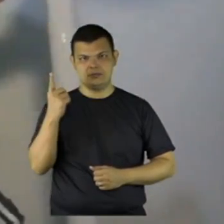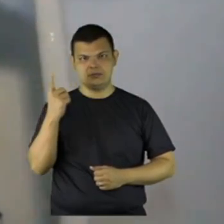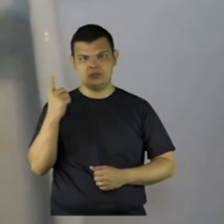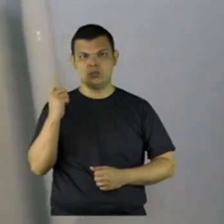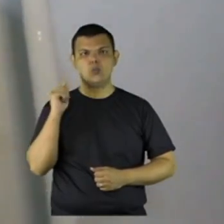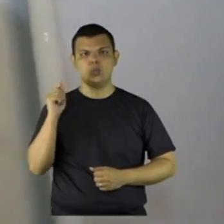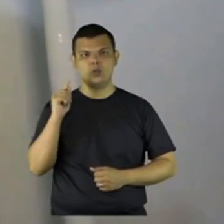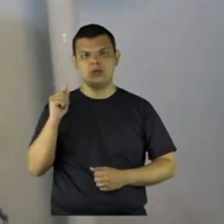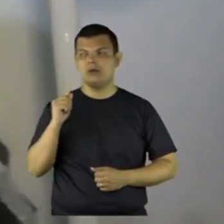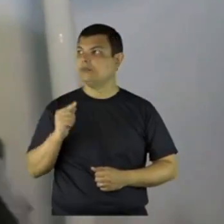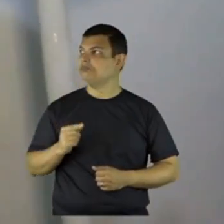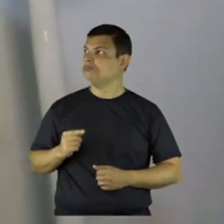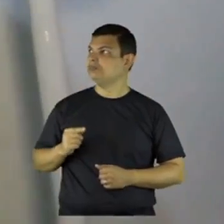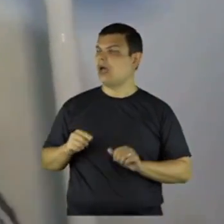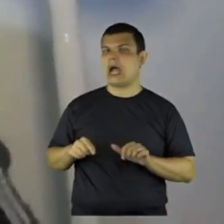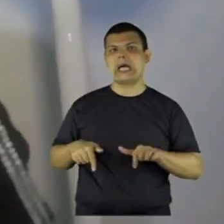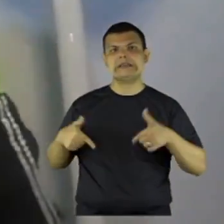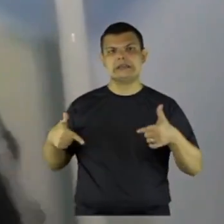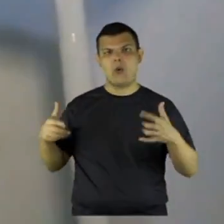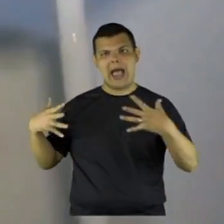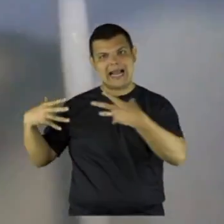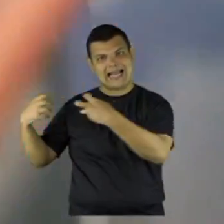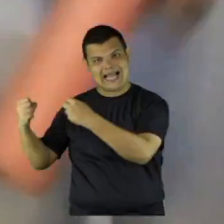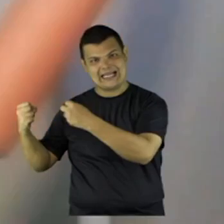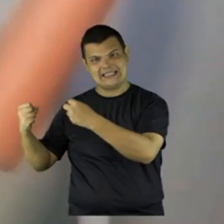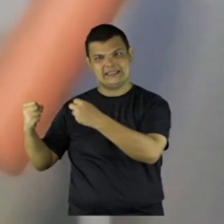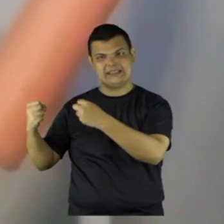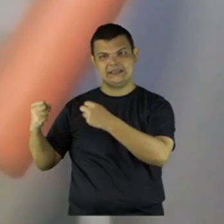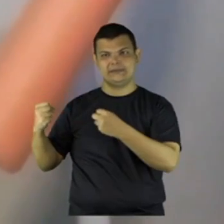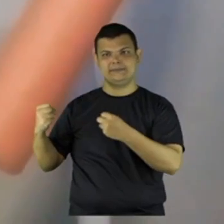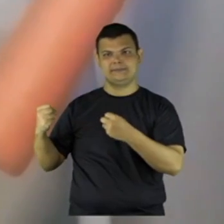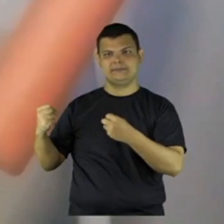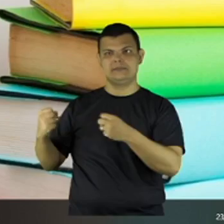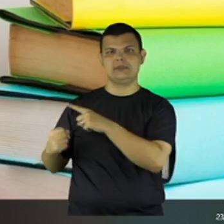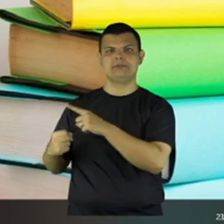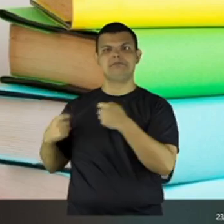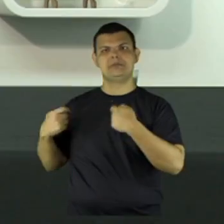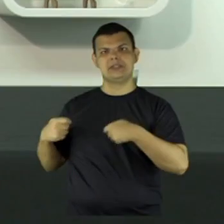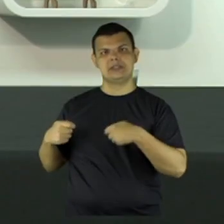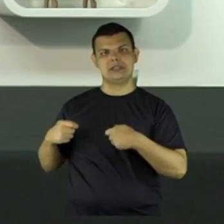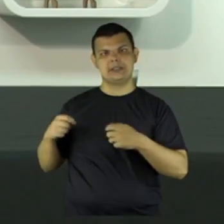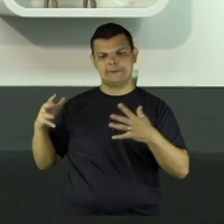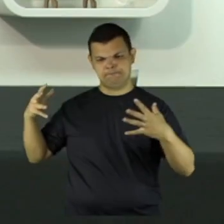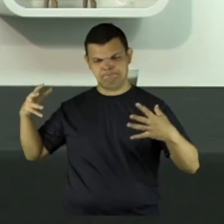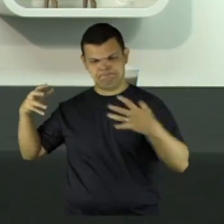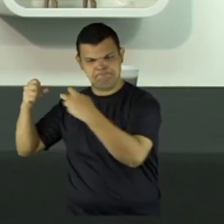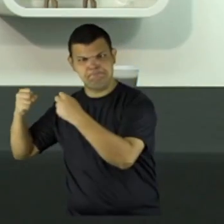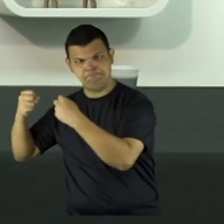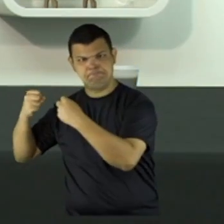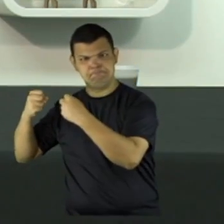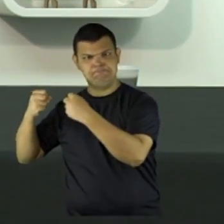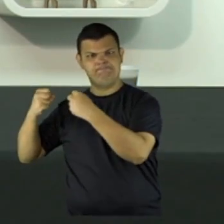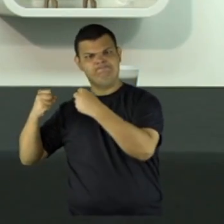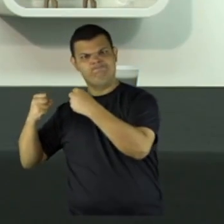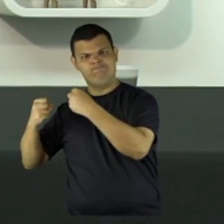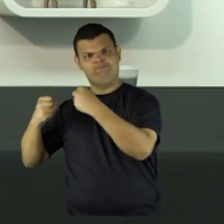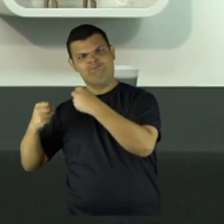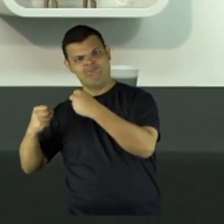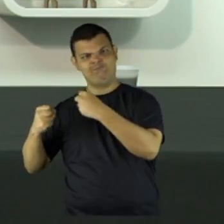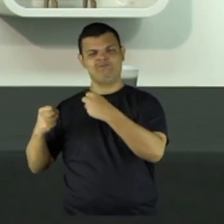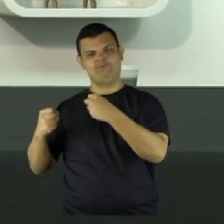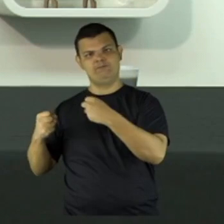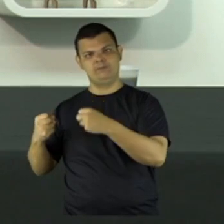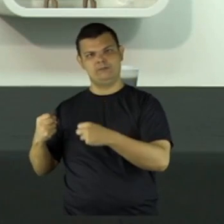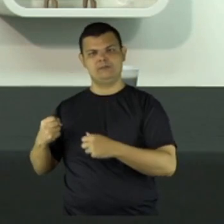vocês estão vendo aí é uma ação de agarre. Um lutador precisa o quê? Agarrar o outro. Ele precisa segurar